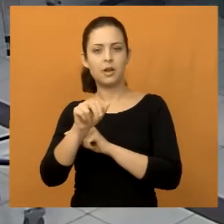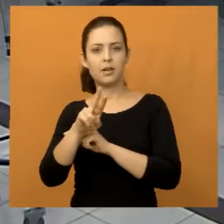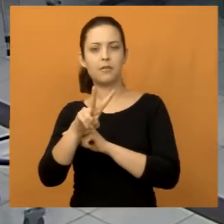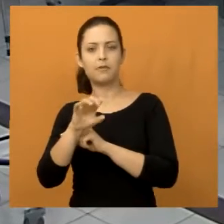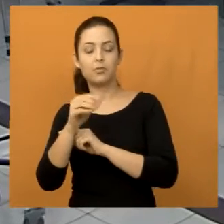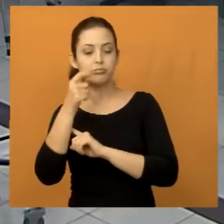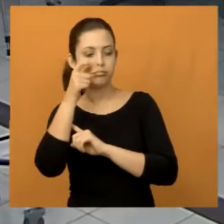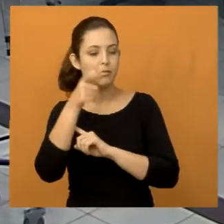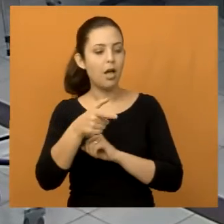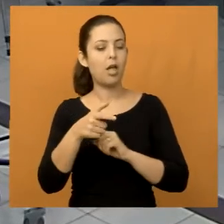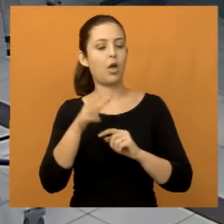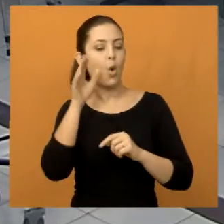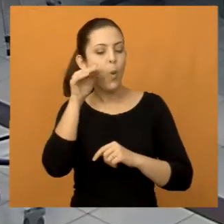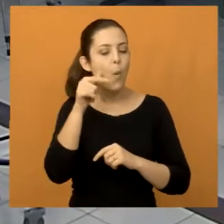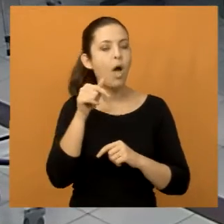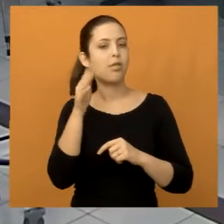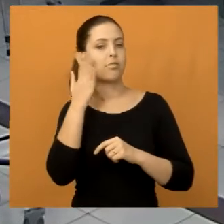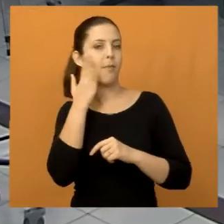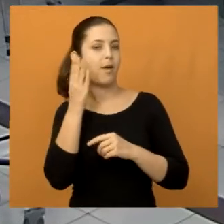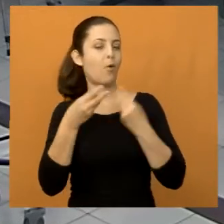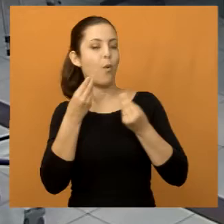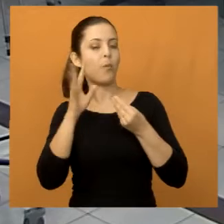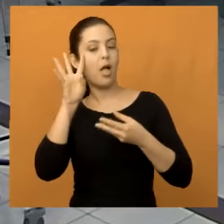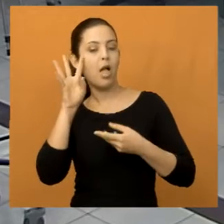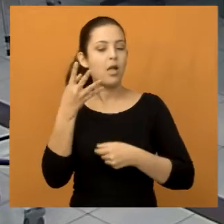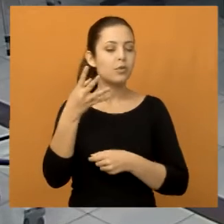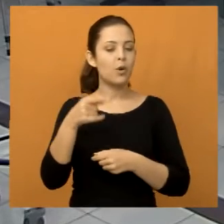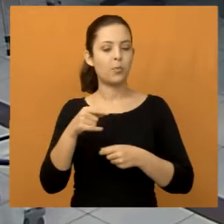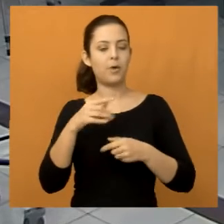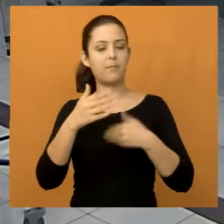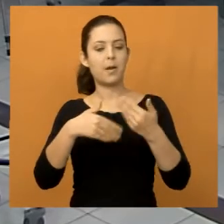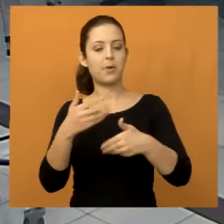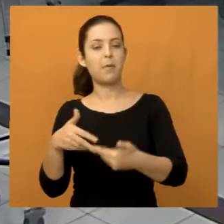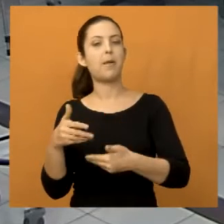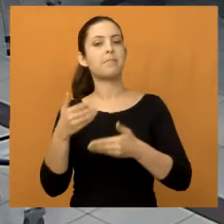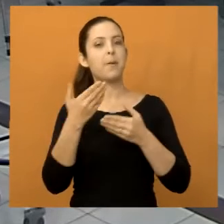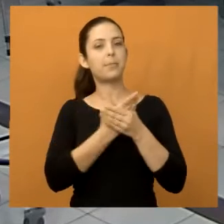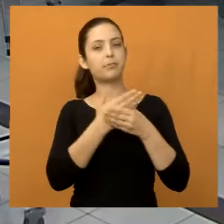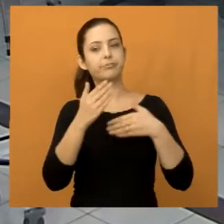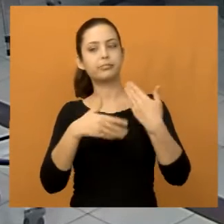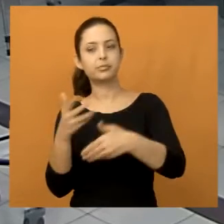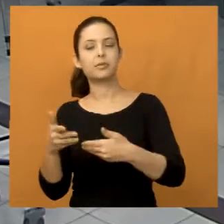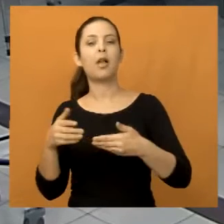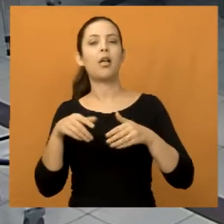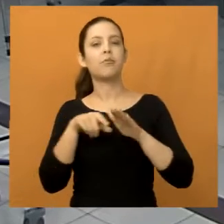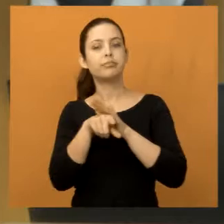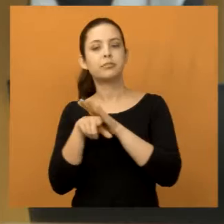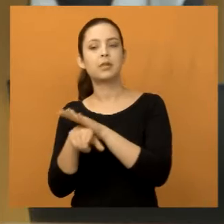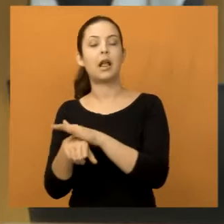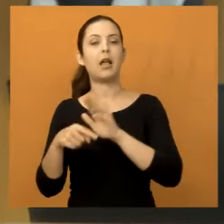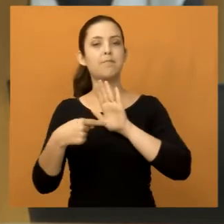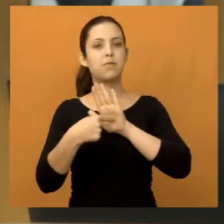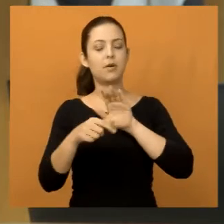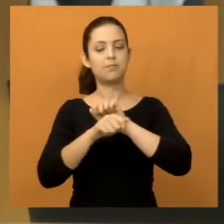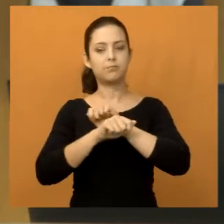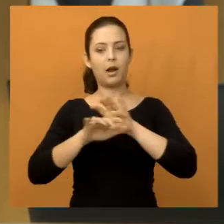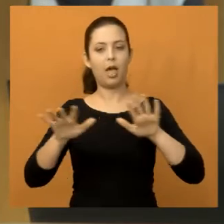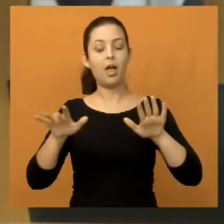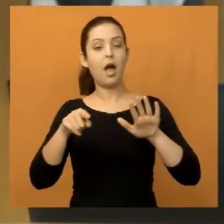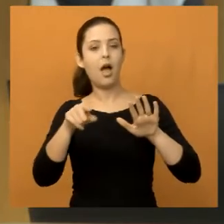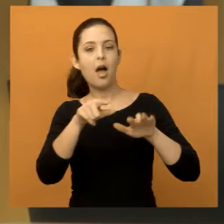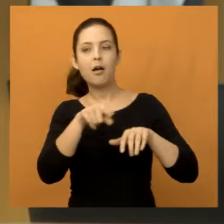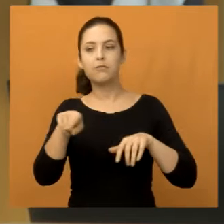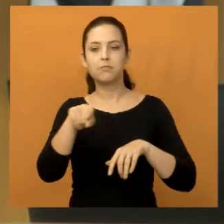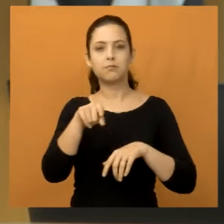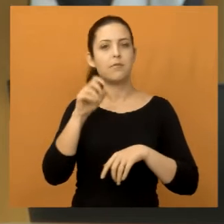aí o interessado em saber o resultado dessa situação, porque vindo à tona aí, claro que é do interesse de todos